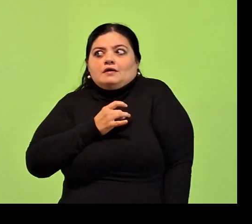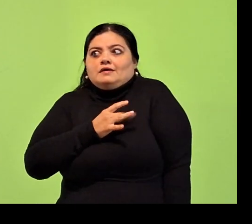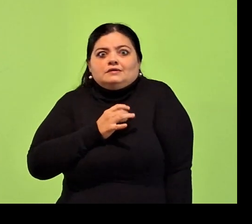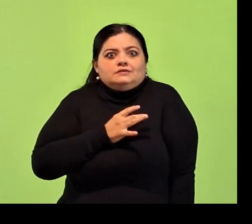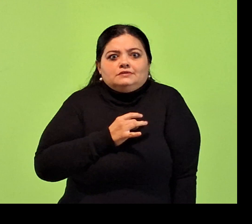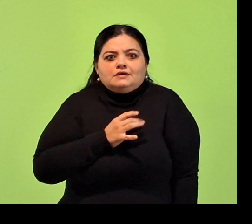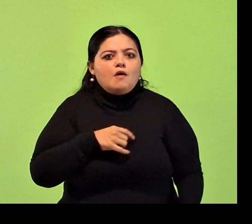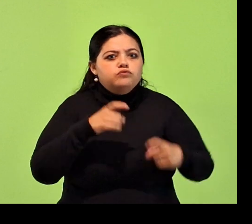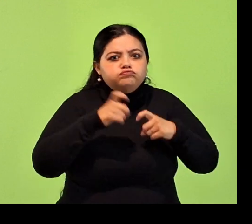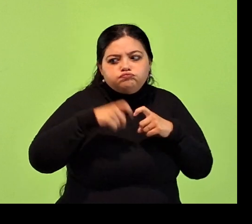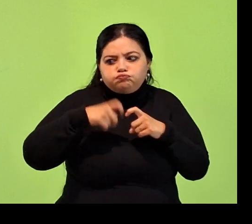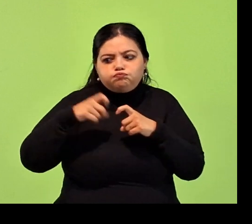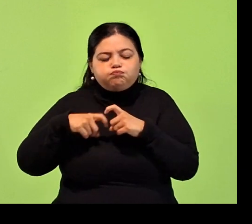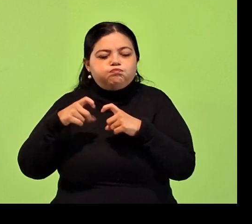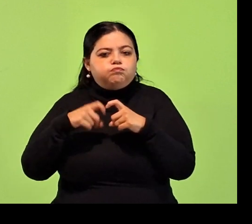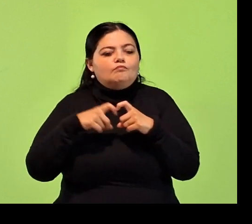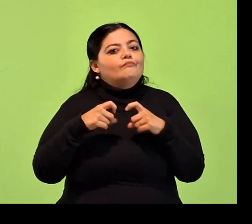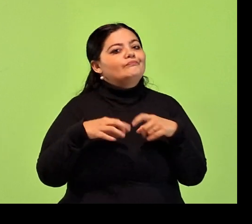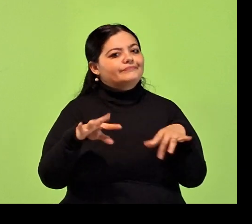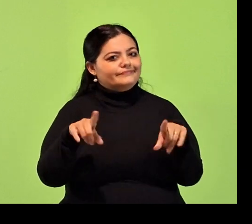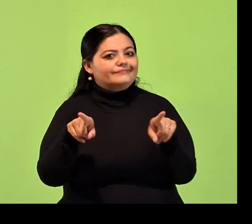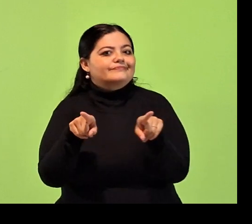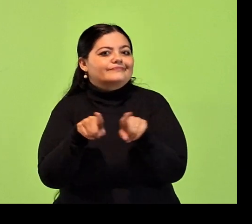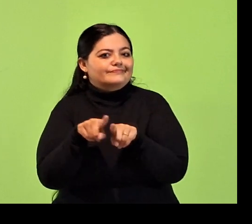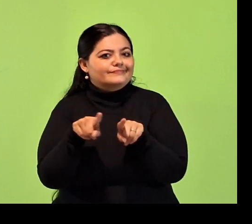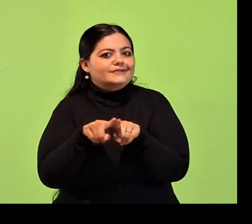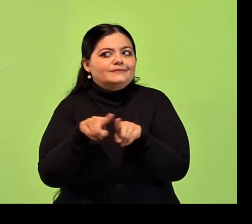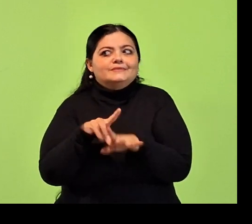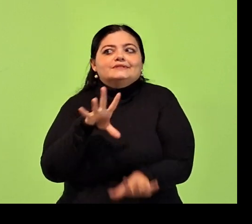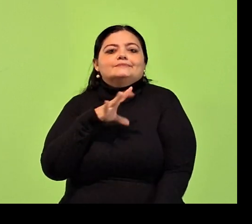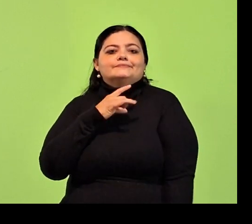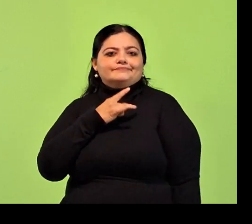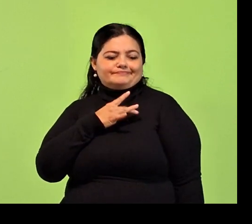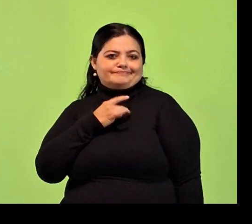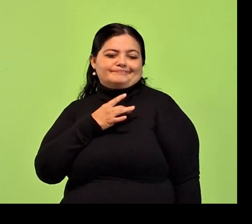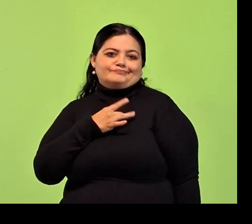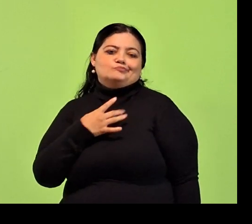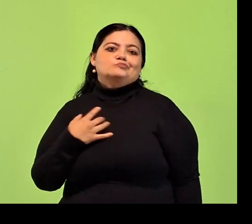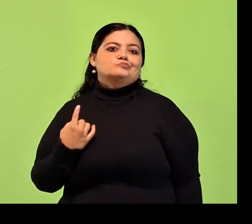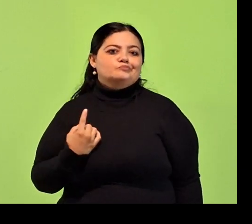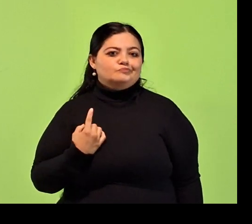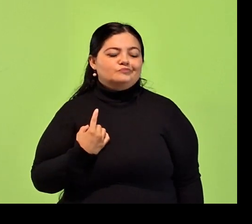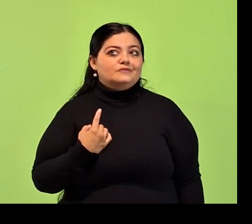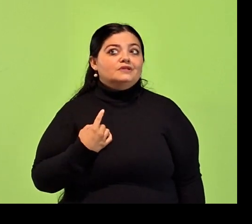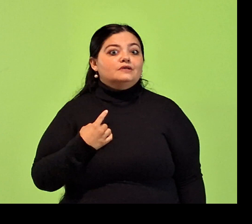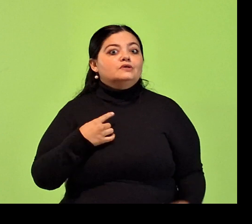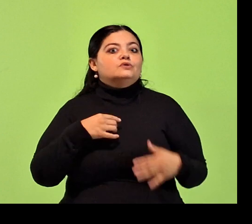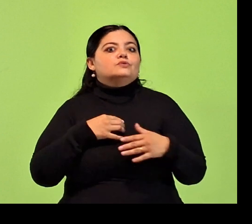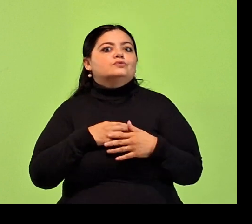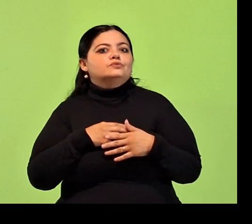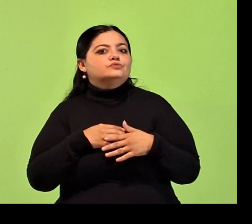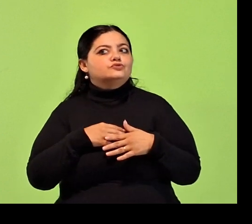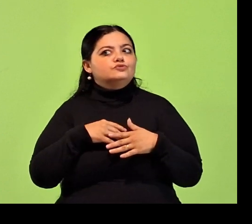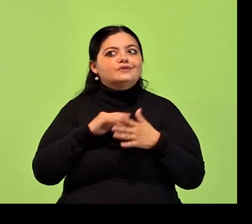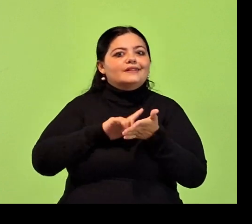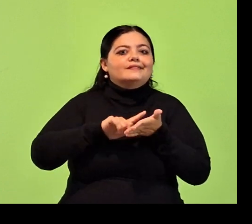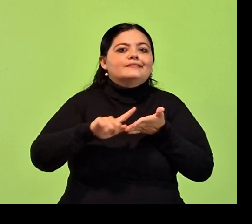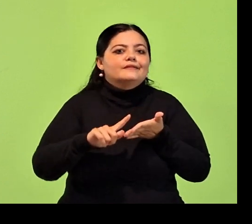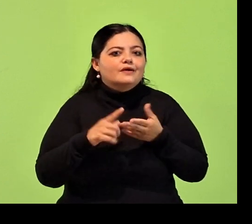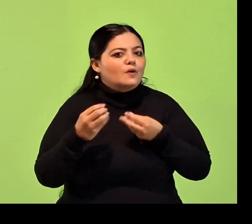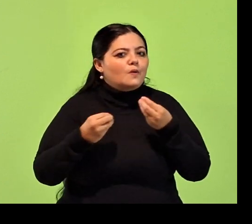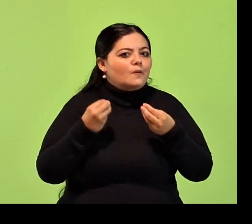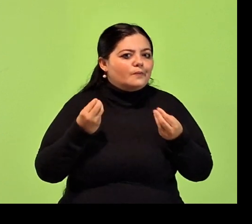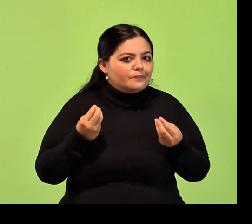natureza sexual que também é um pânico sanitário. São dois casos diferentes,